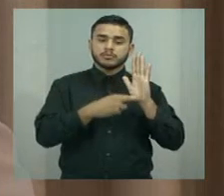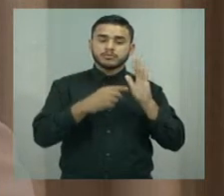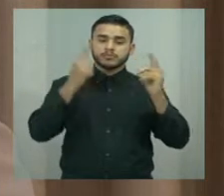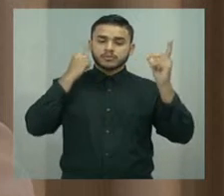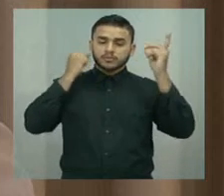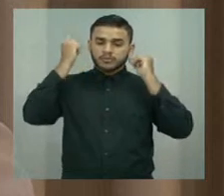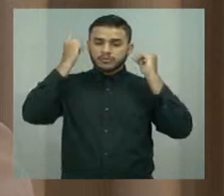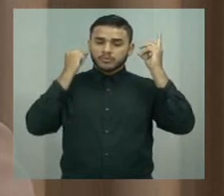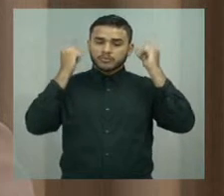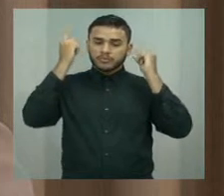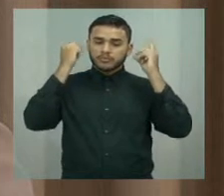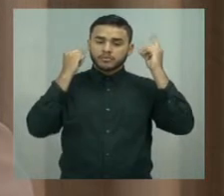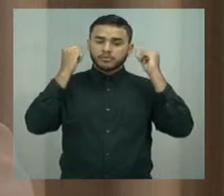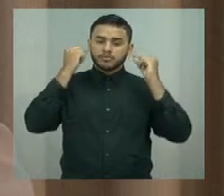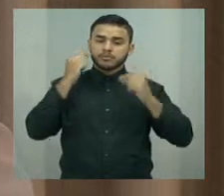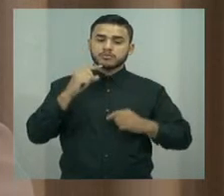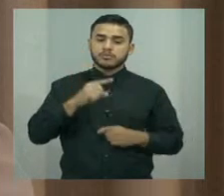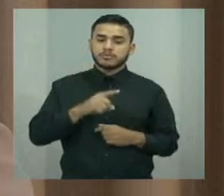pode